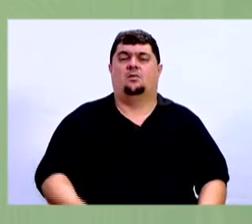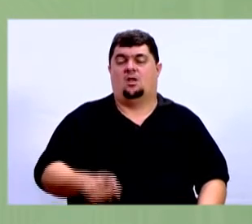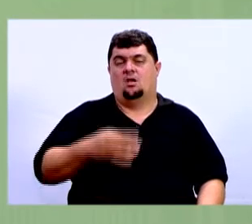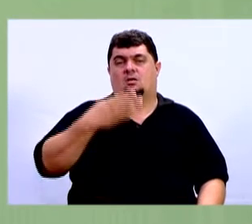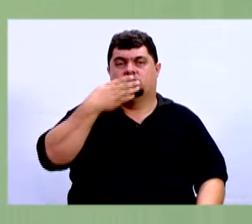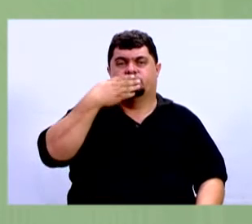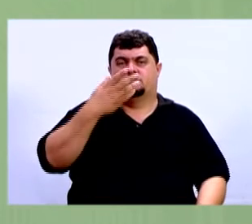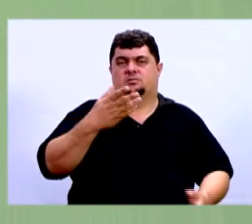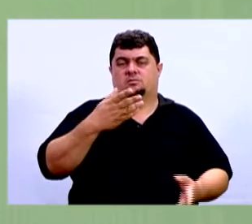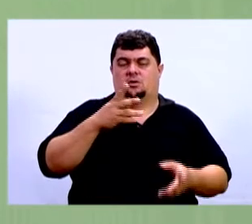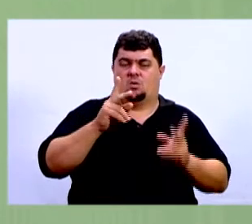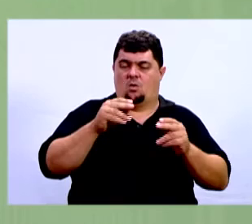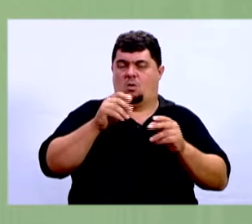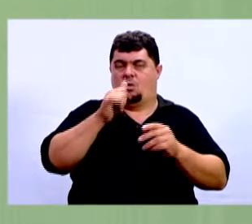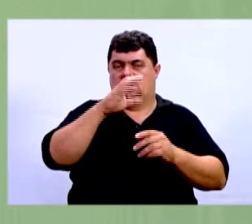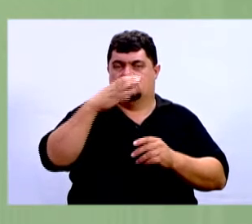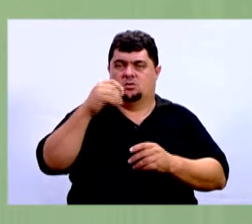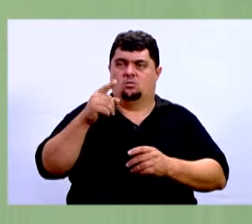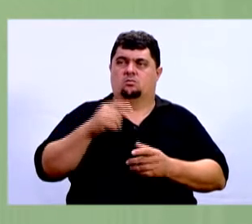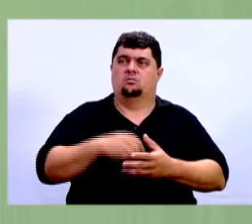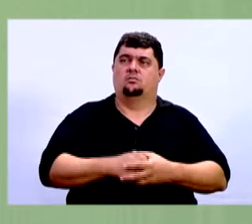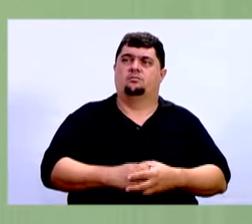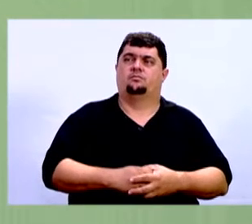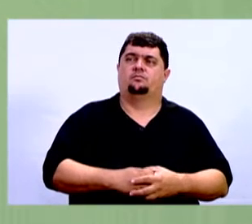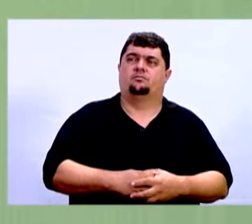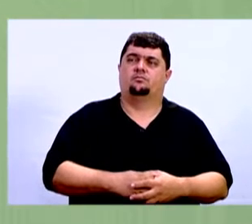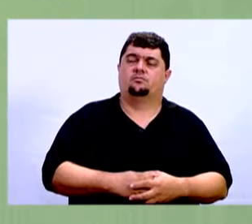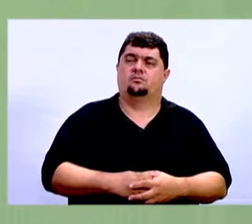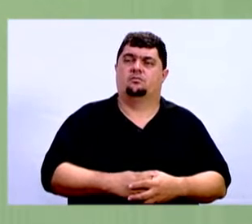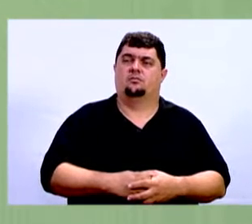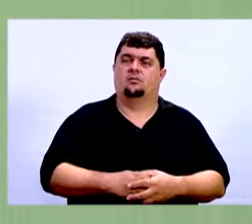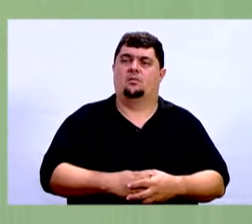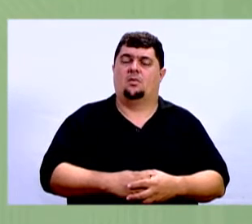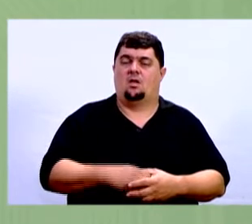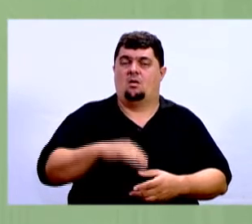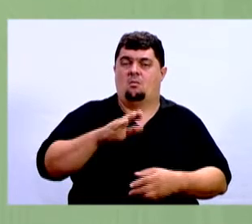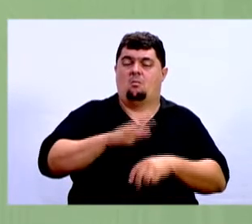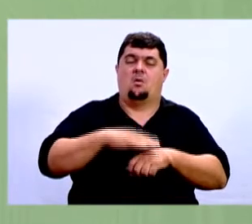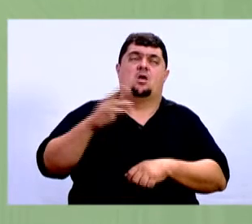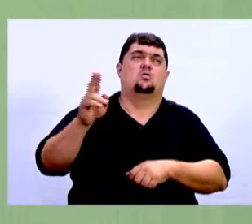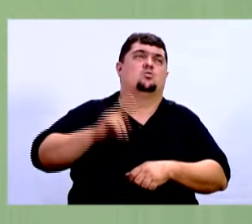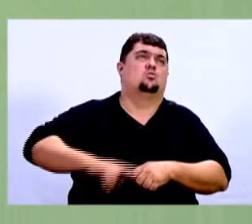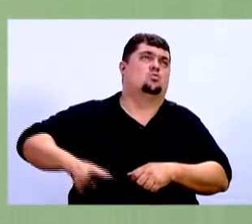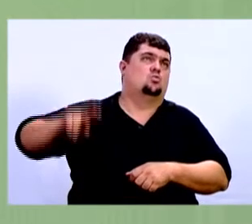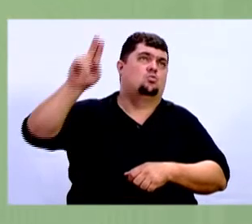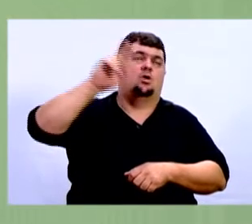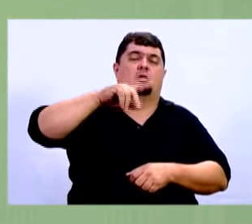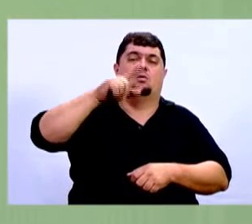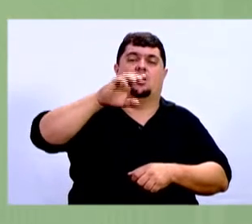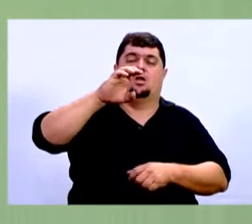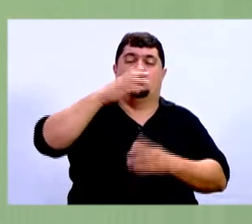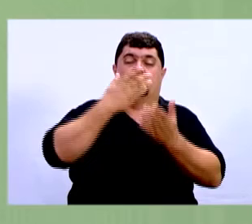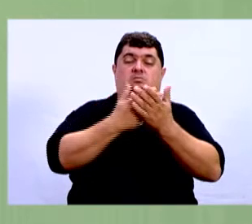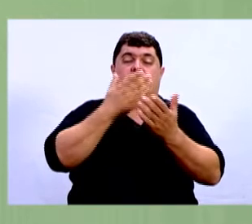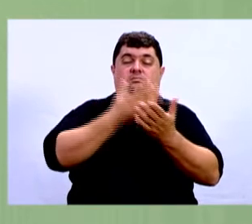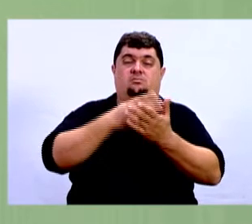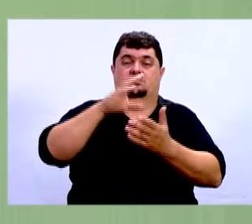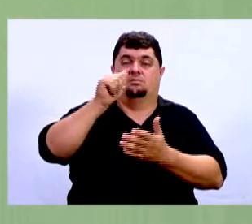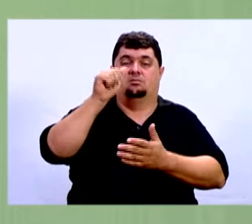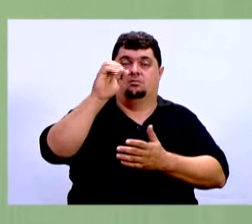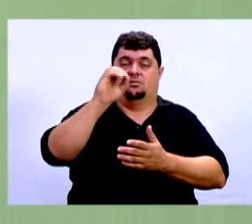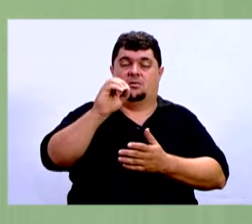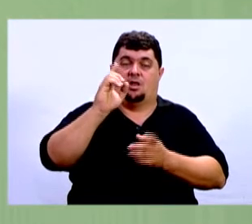muito parecido com pesquisa-ação. Um dos modelos mais utilizados, né, de fazer pesquisa é o estudo de caso, que é o